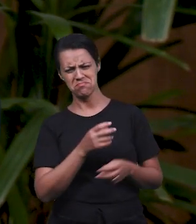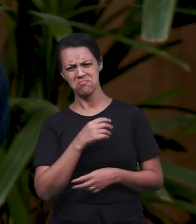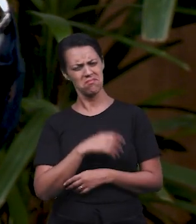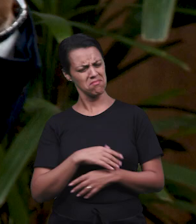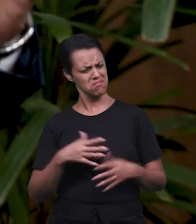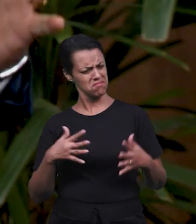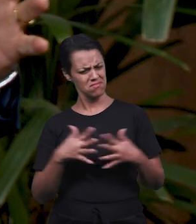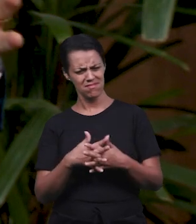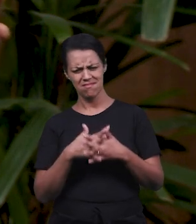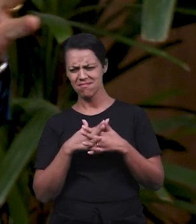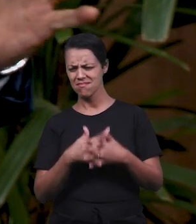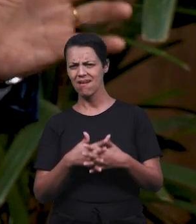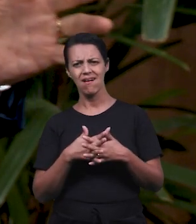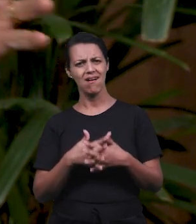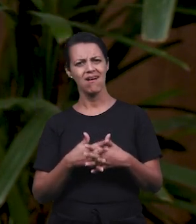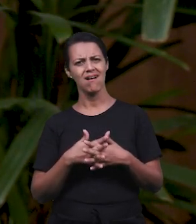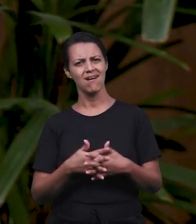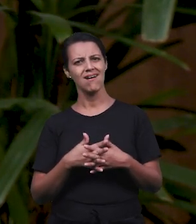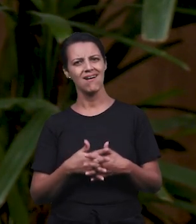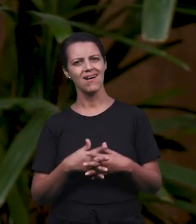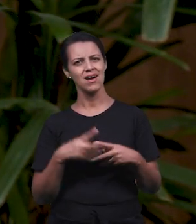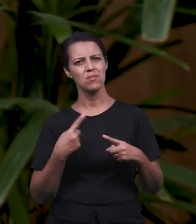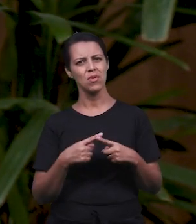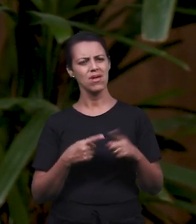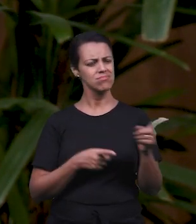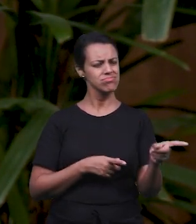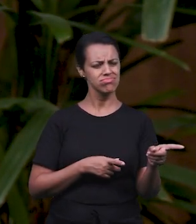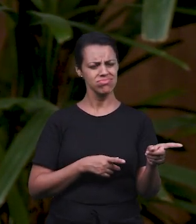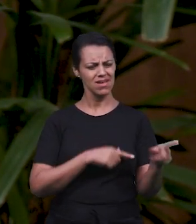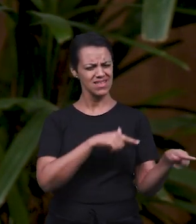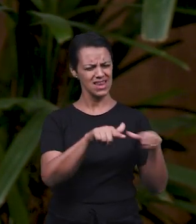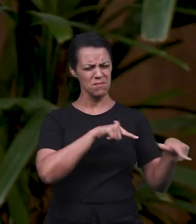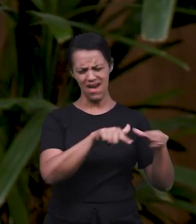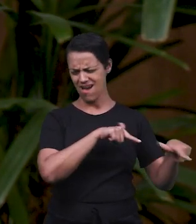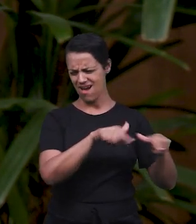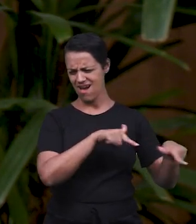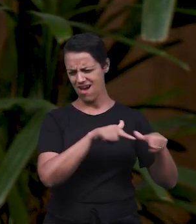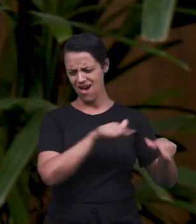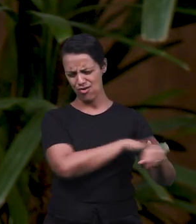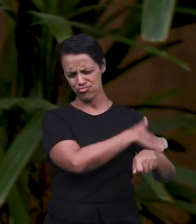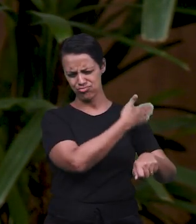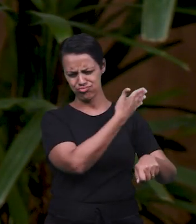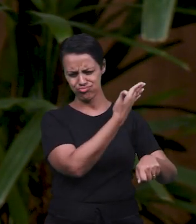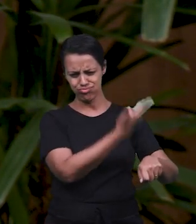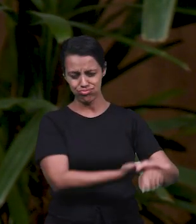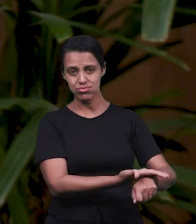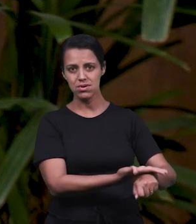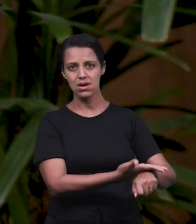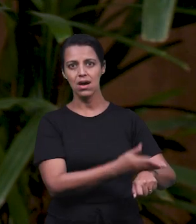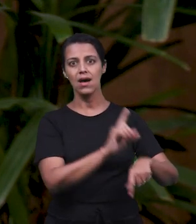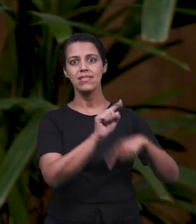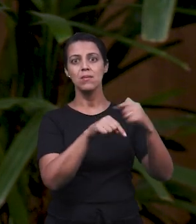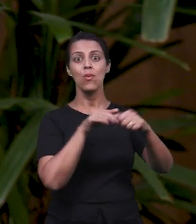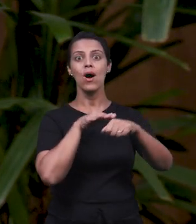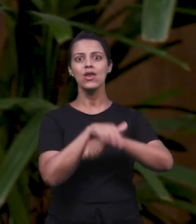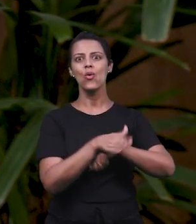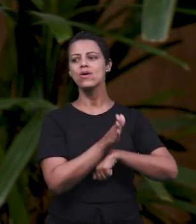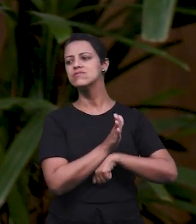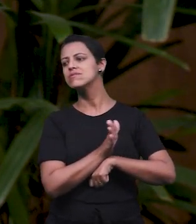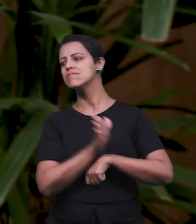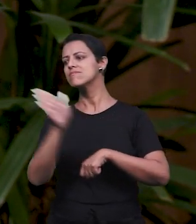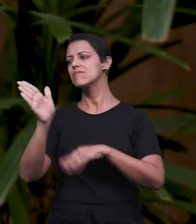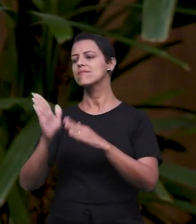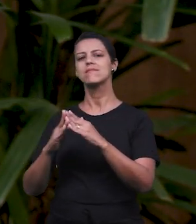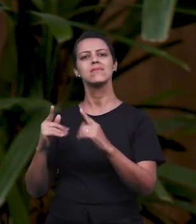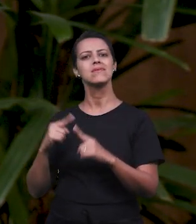porque temos uma jornada intensa durante o dia e à noite nós estamos na igreja. E interessante que nós